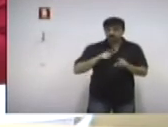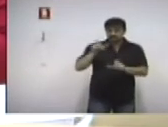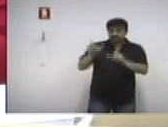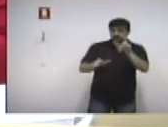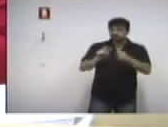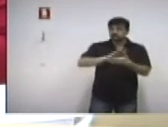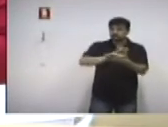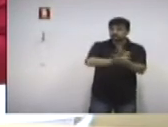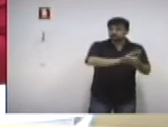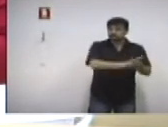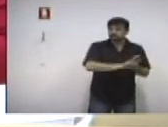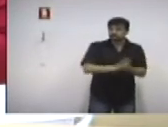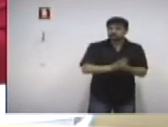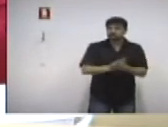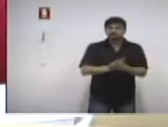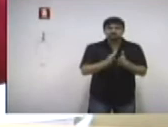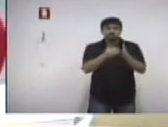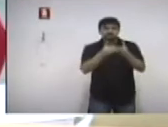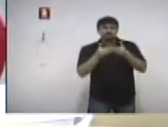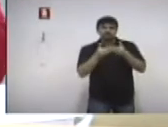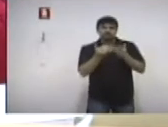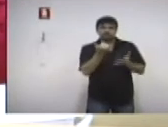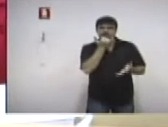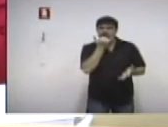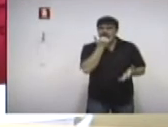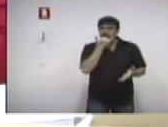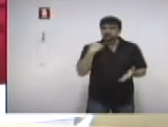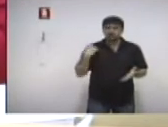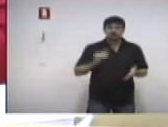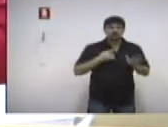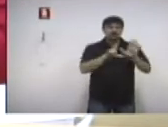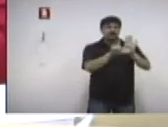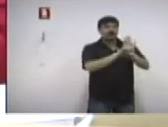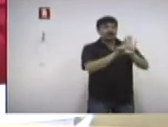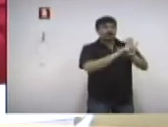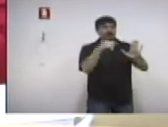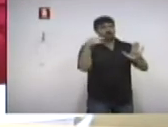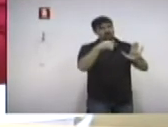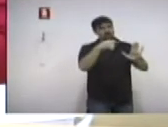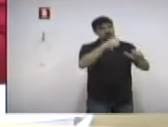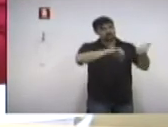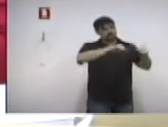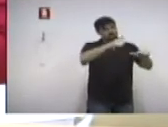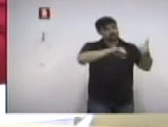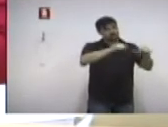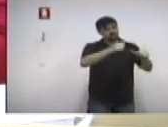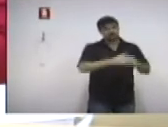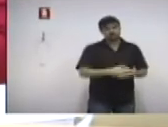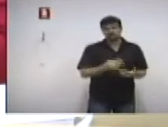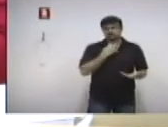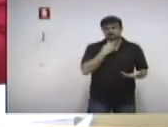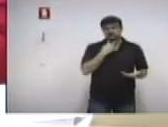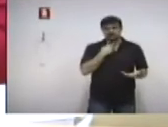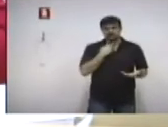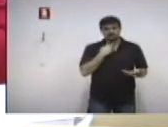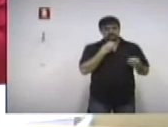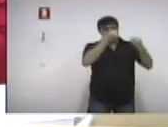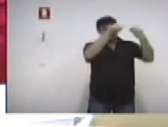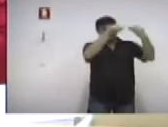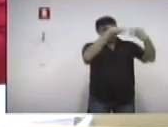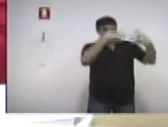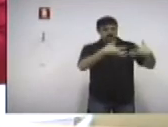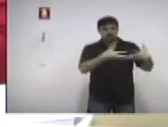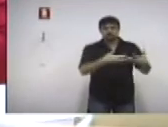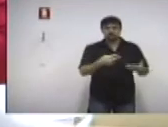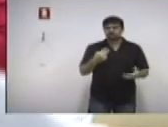ambientais então é por isso que só que legal então mas é eu vou voltar não na legalidade e eu não